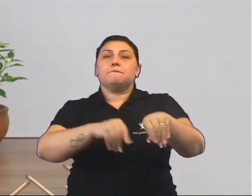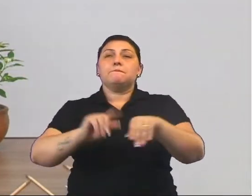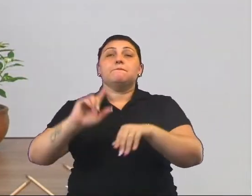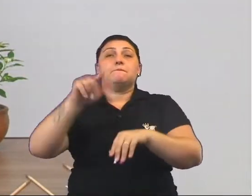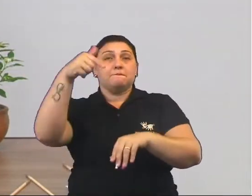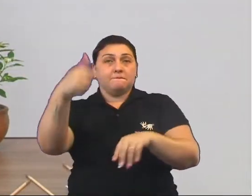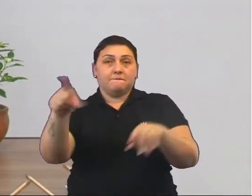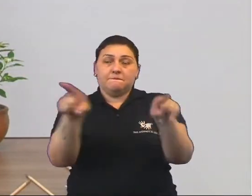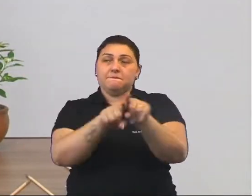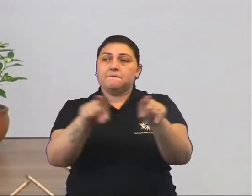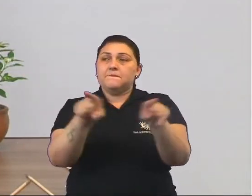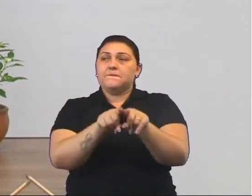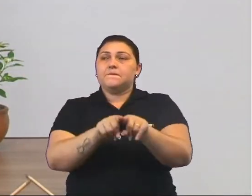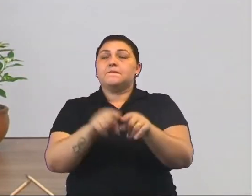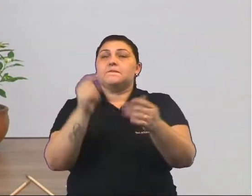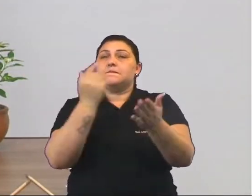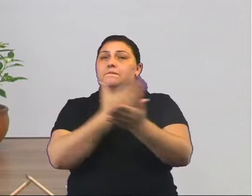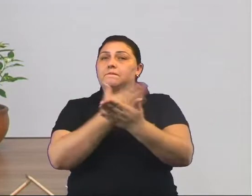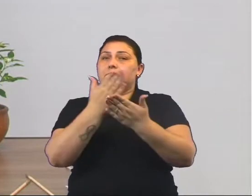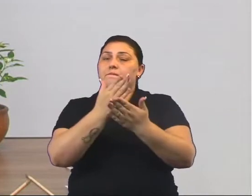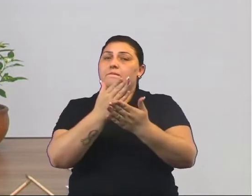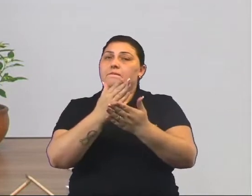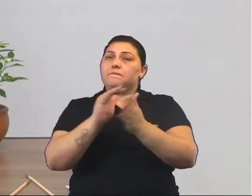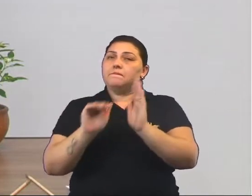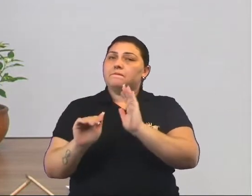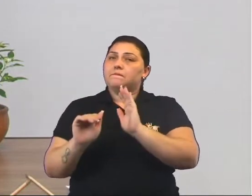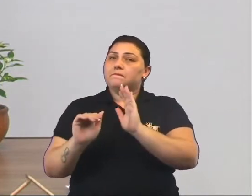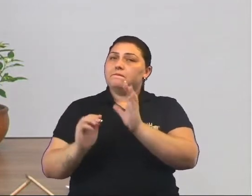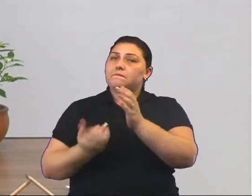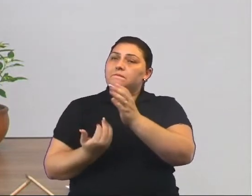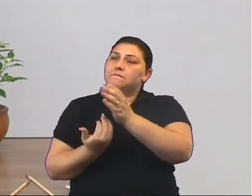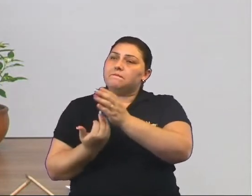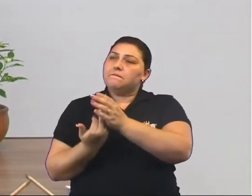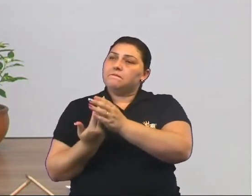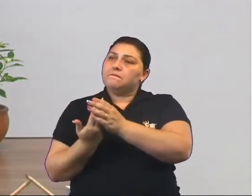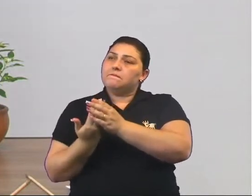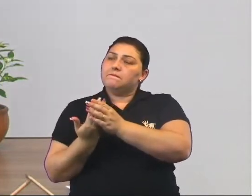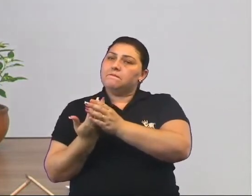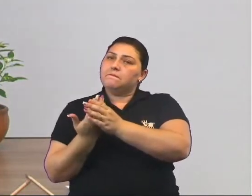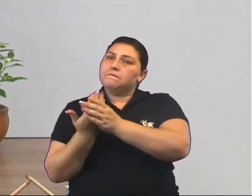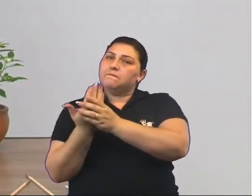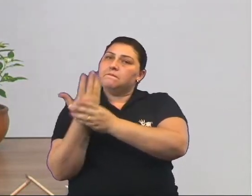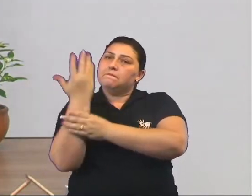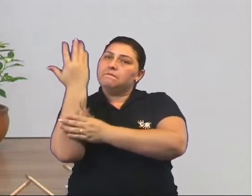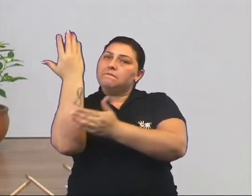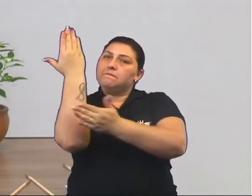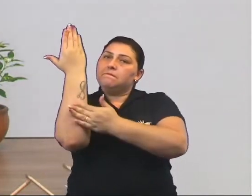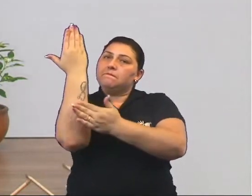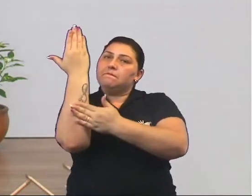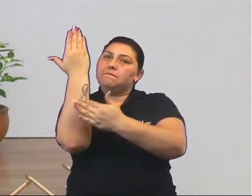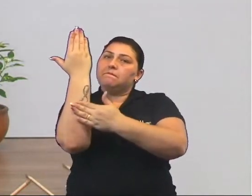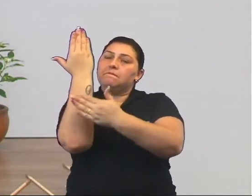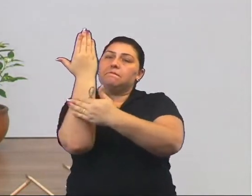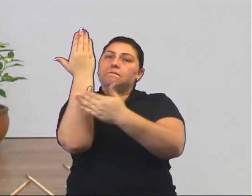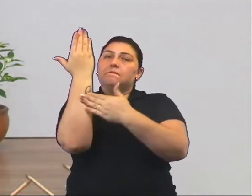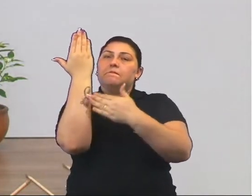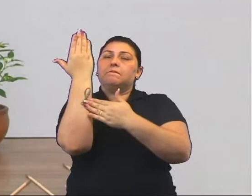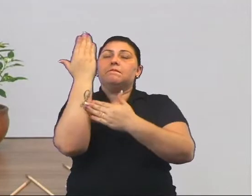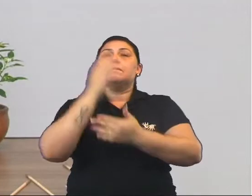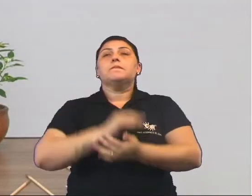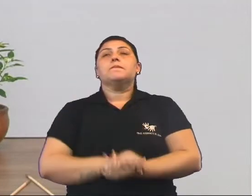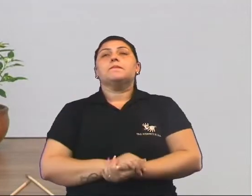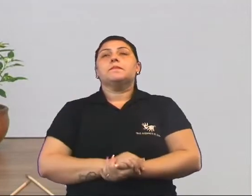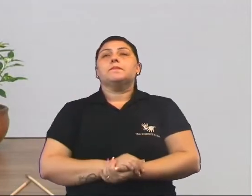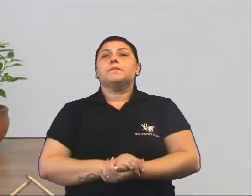outra parte que começa a crescer, logo depois, é o caule. O caule, ele